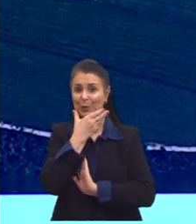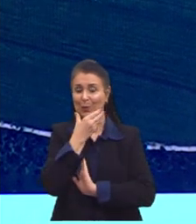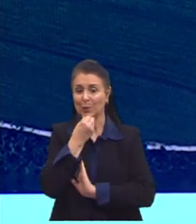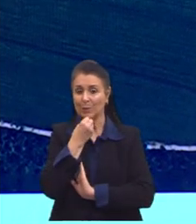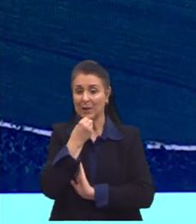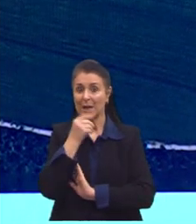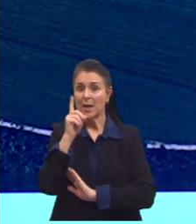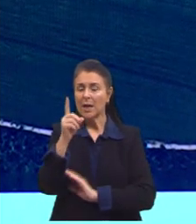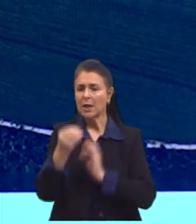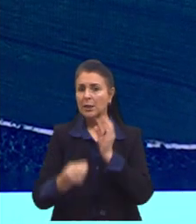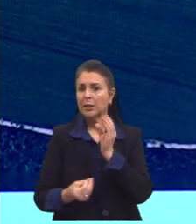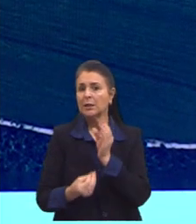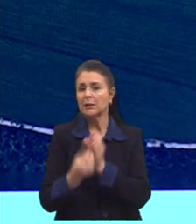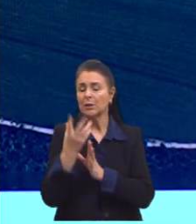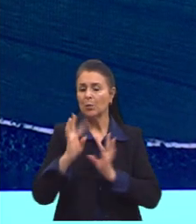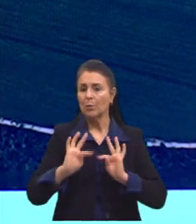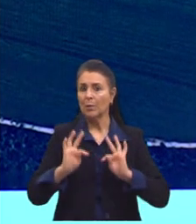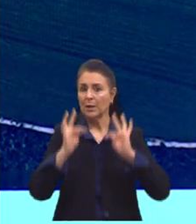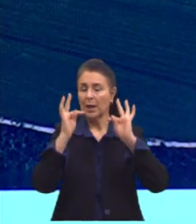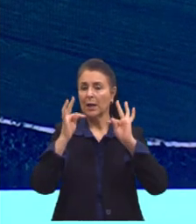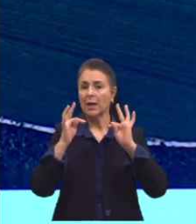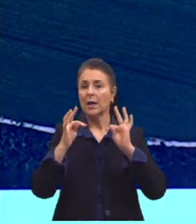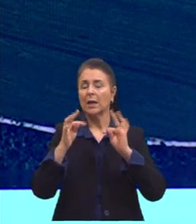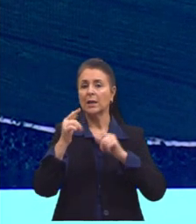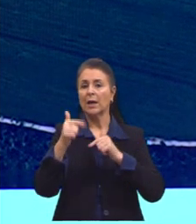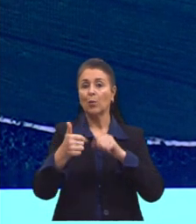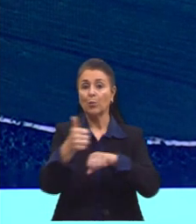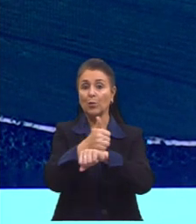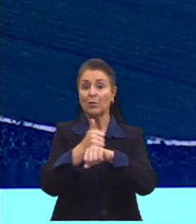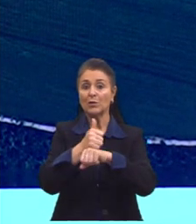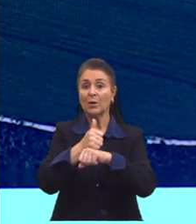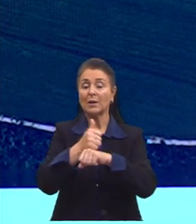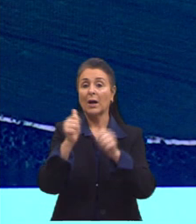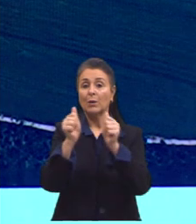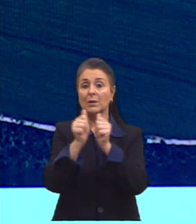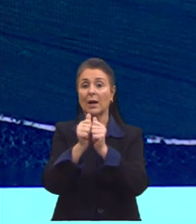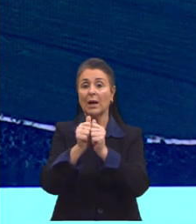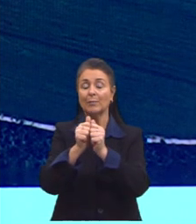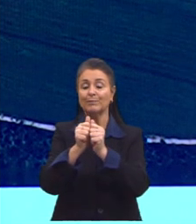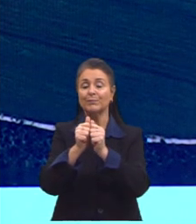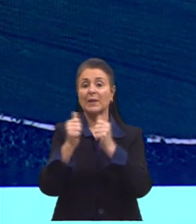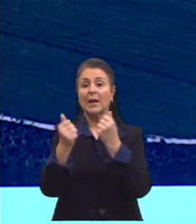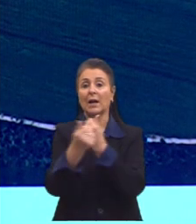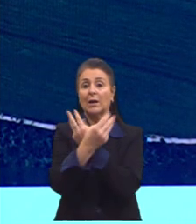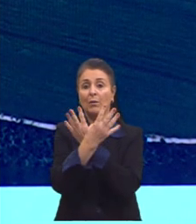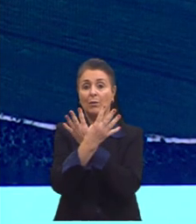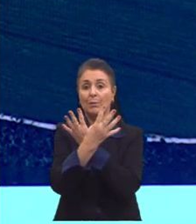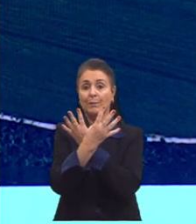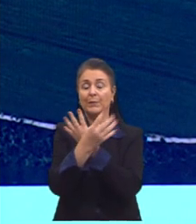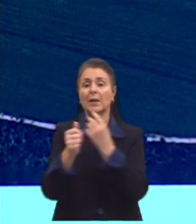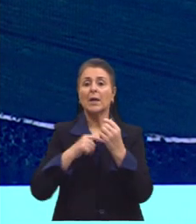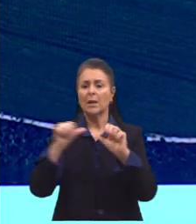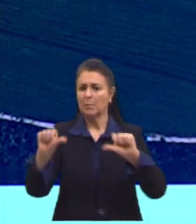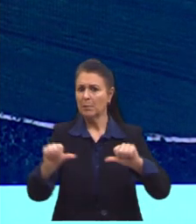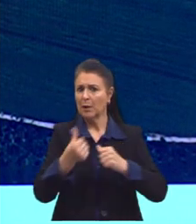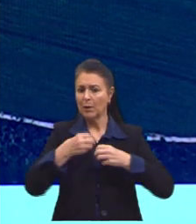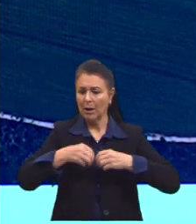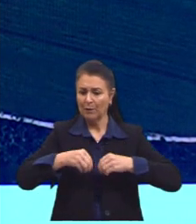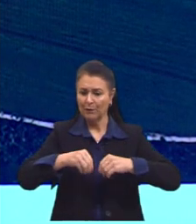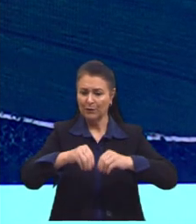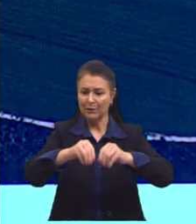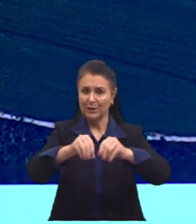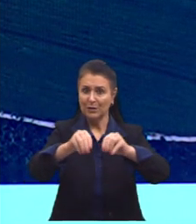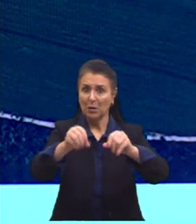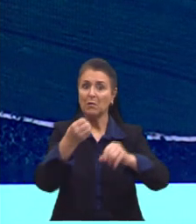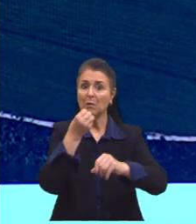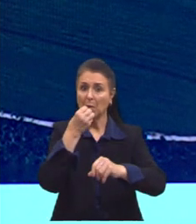então ele passou as técnicas ele é um agrônomo ele começa a pensar fazer para melhorar a fertilidade né E os seus primeiros